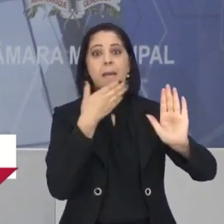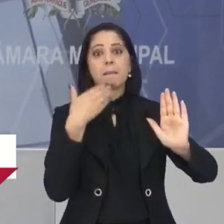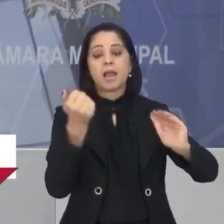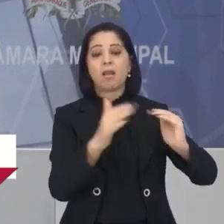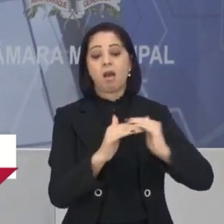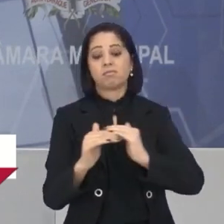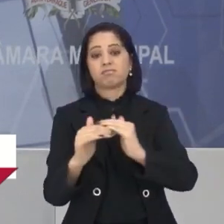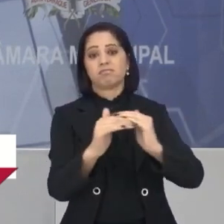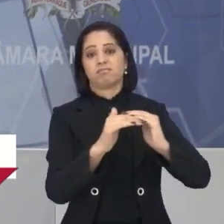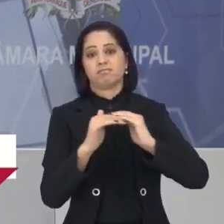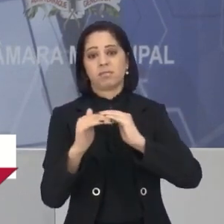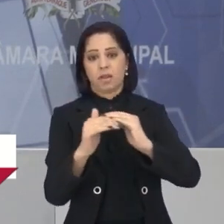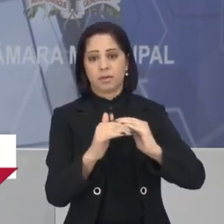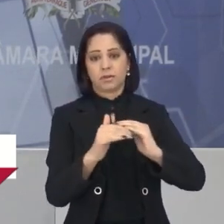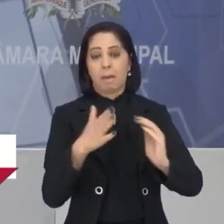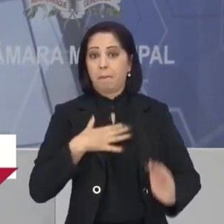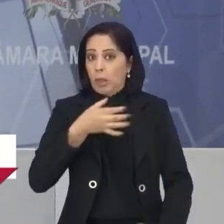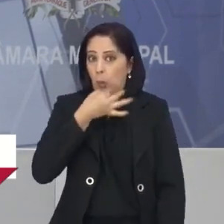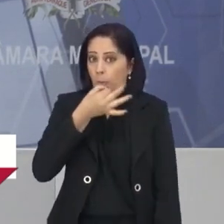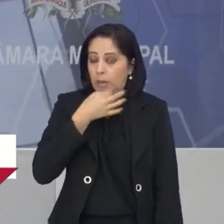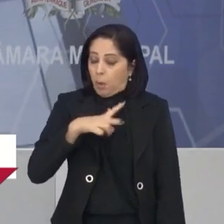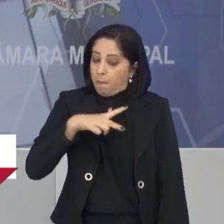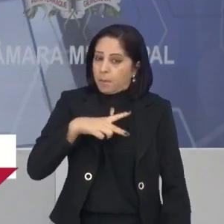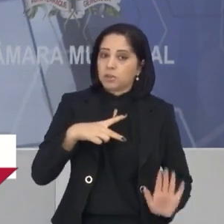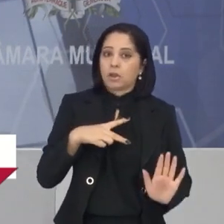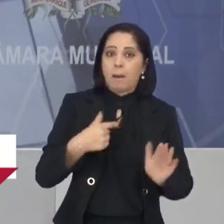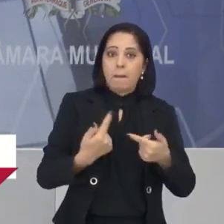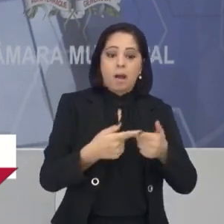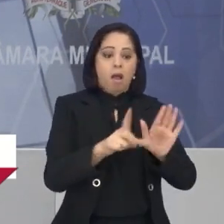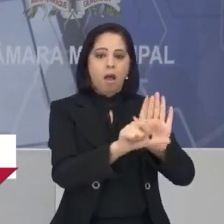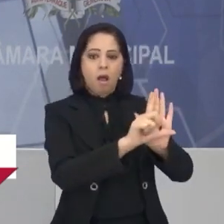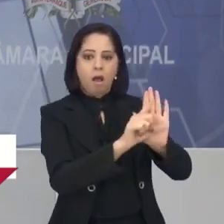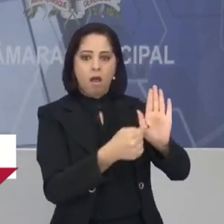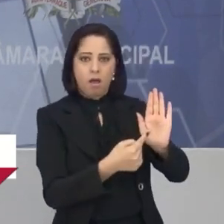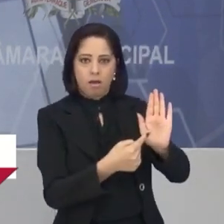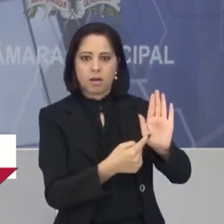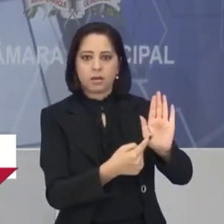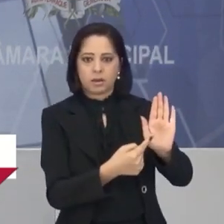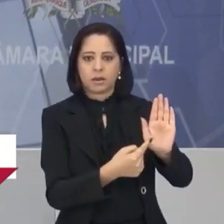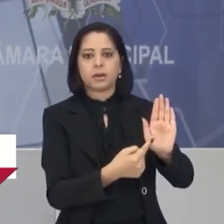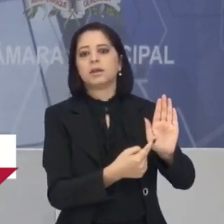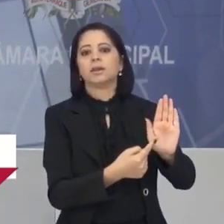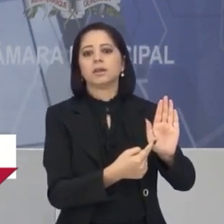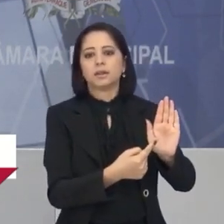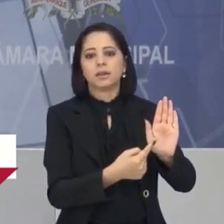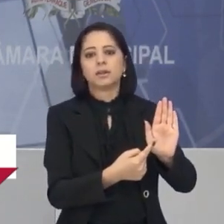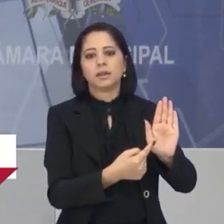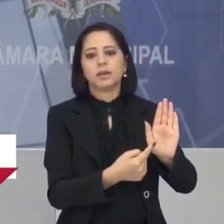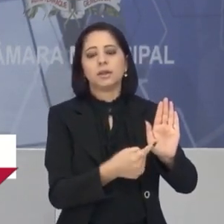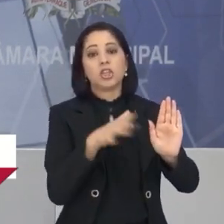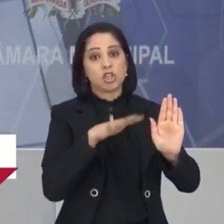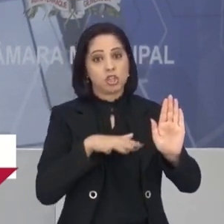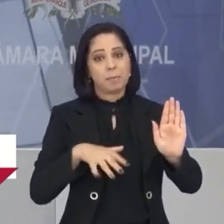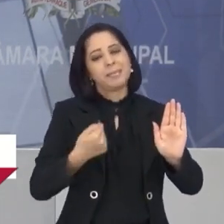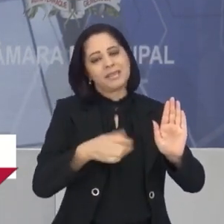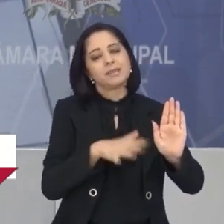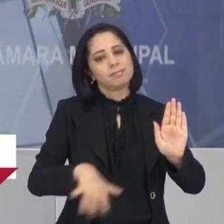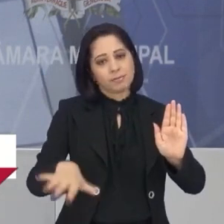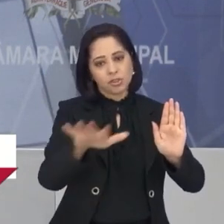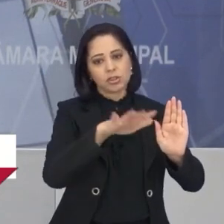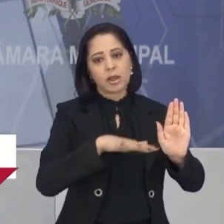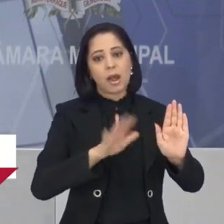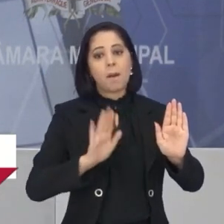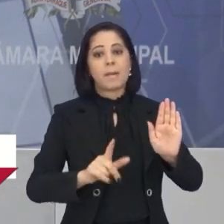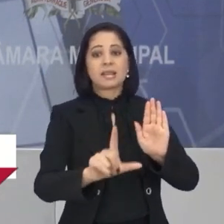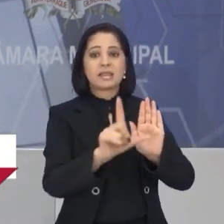jurisdicionais essa é a minha opinião pessoal tá porque é uma lei que embora devesse ser uma lei de caráter geral ela praticamente um